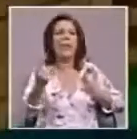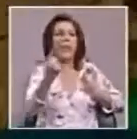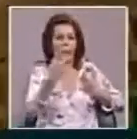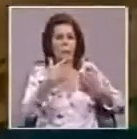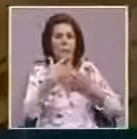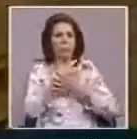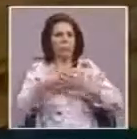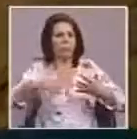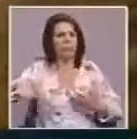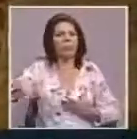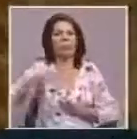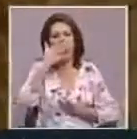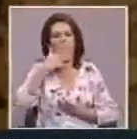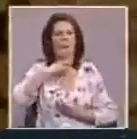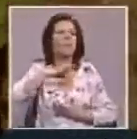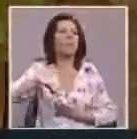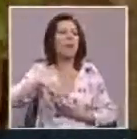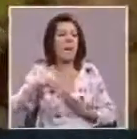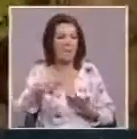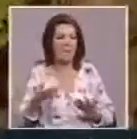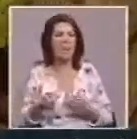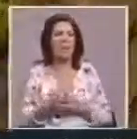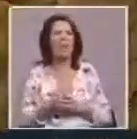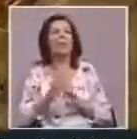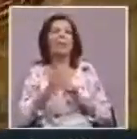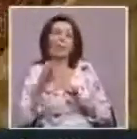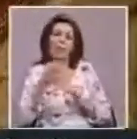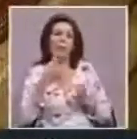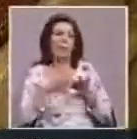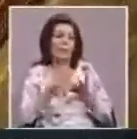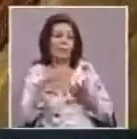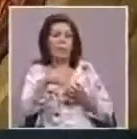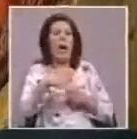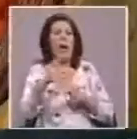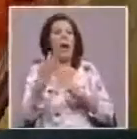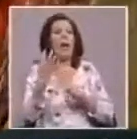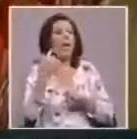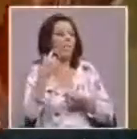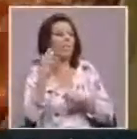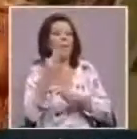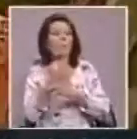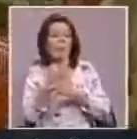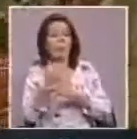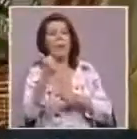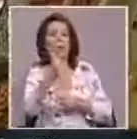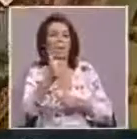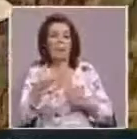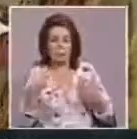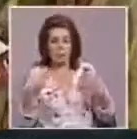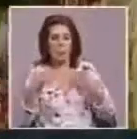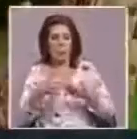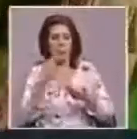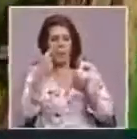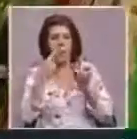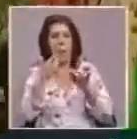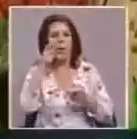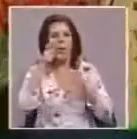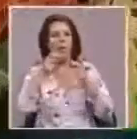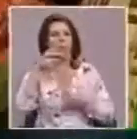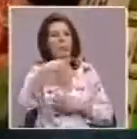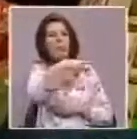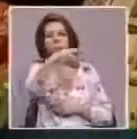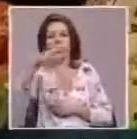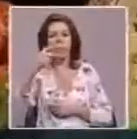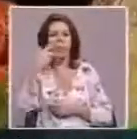uma grande família, e que realmente nestes eventos aproxima o produtor do consumidor, o que